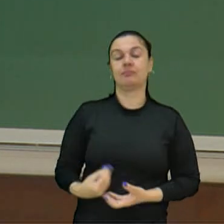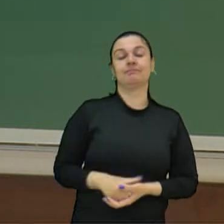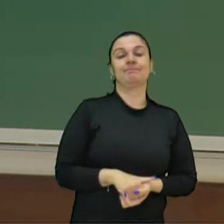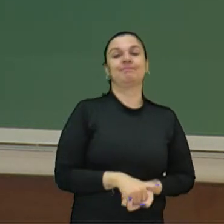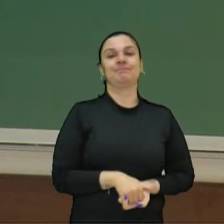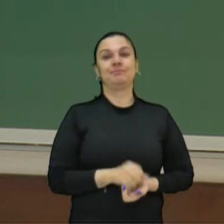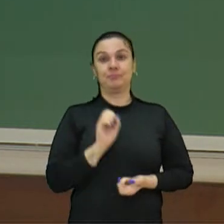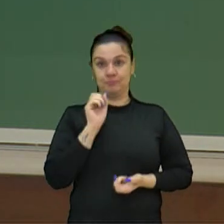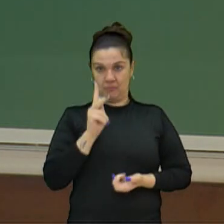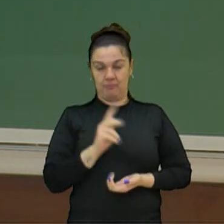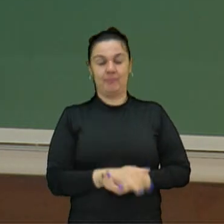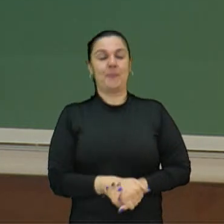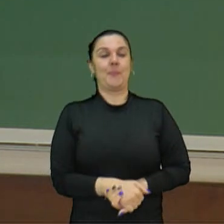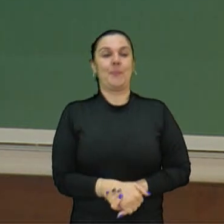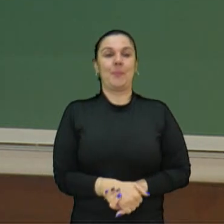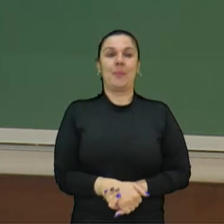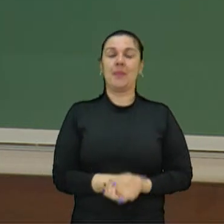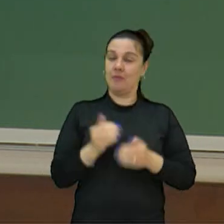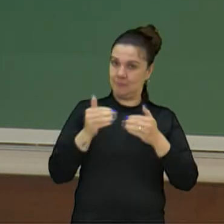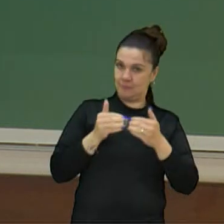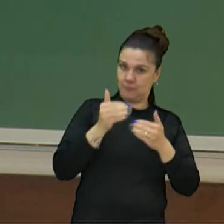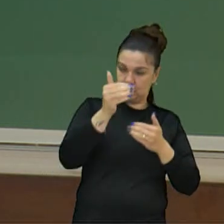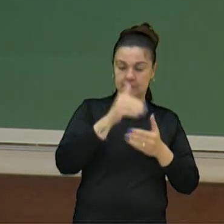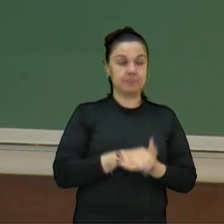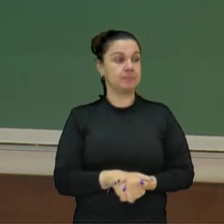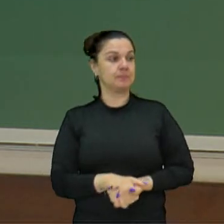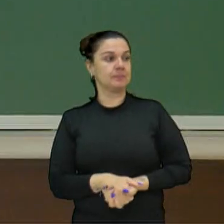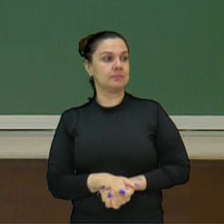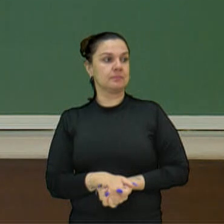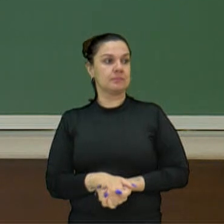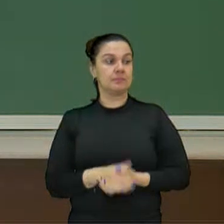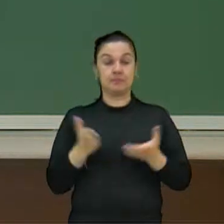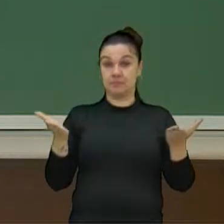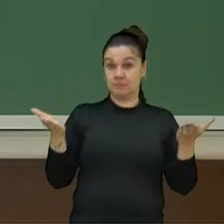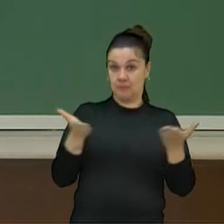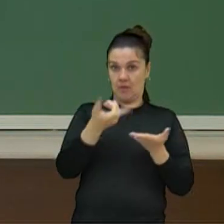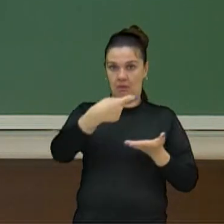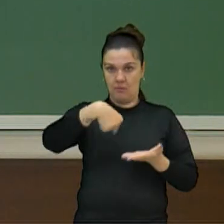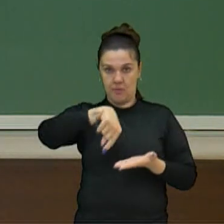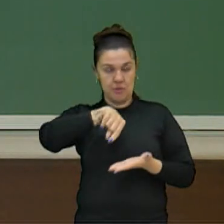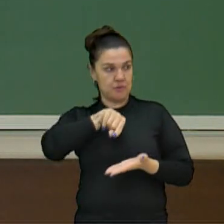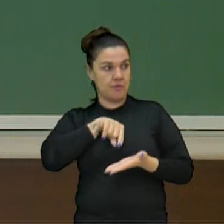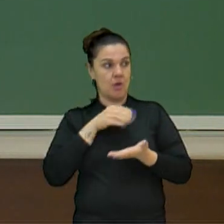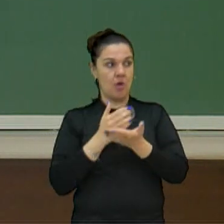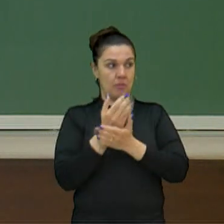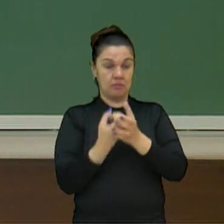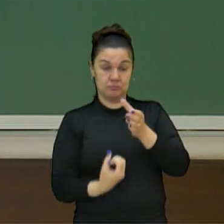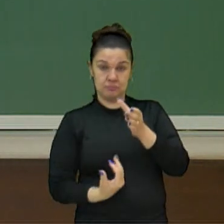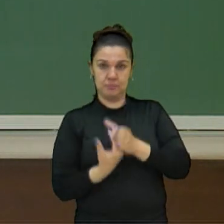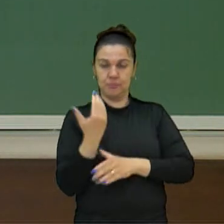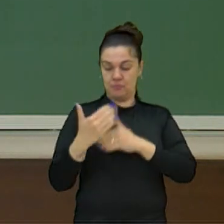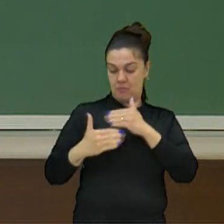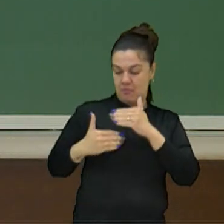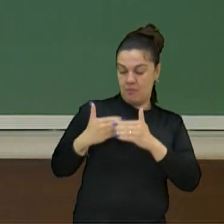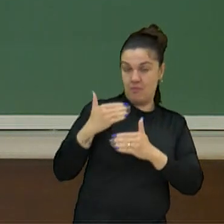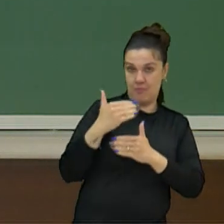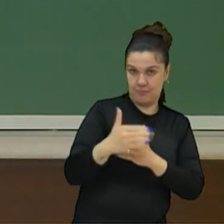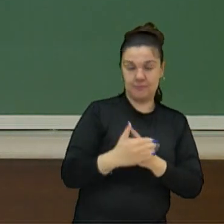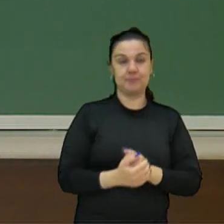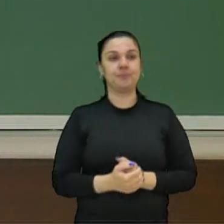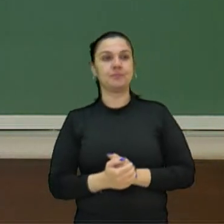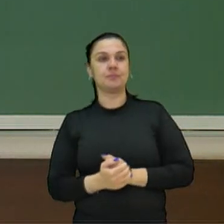não é de ser vivo, tá bem? Continuando a aula aqui. Então agora, quando a gente vai começar a falar de evolução propriamente